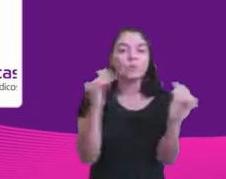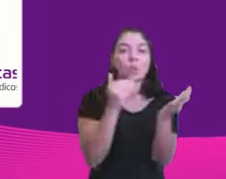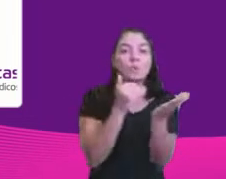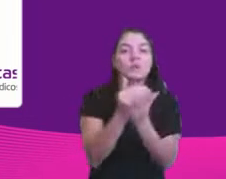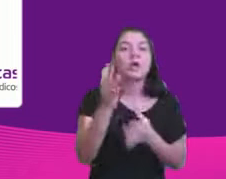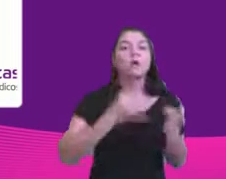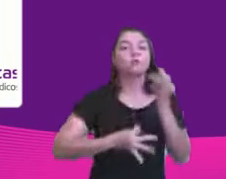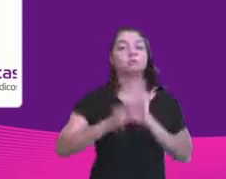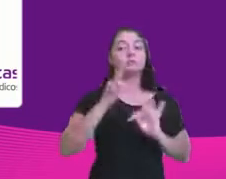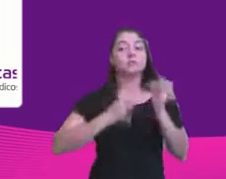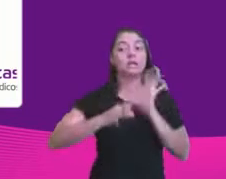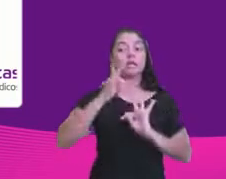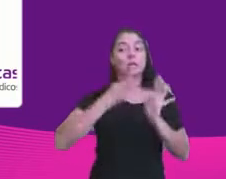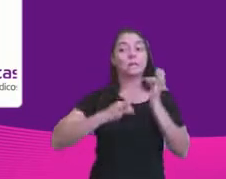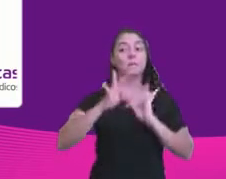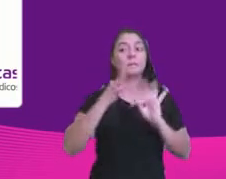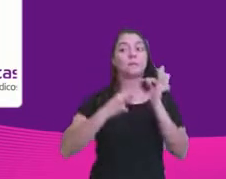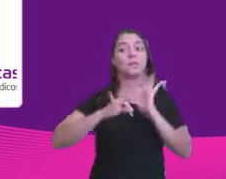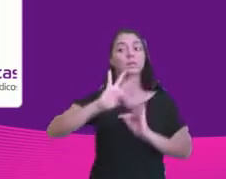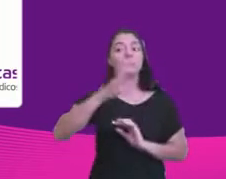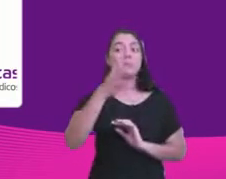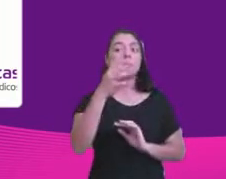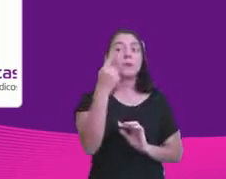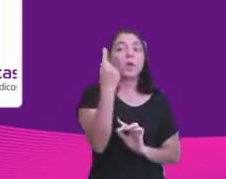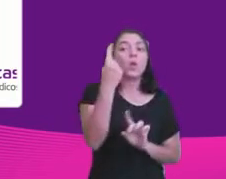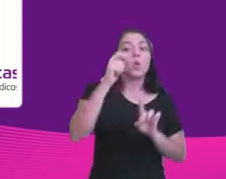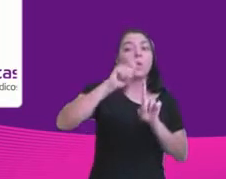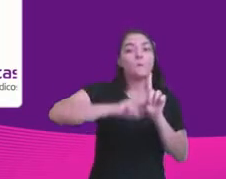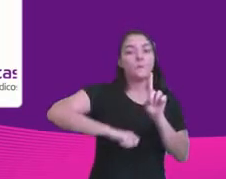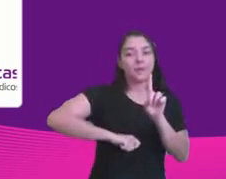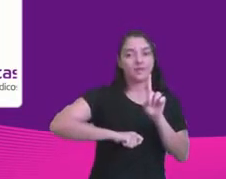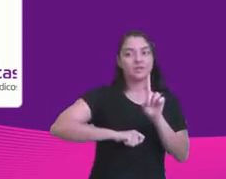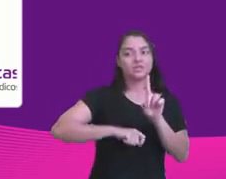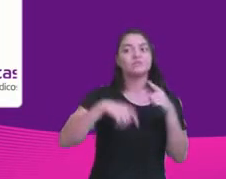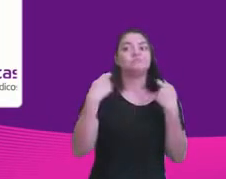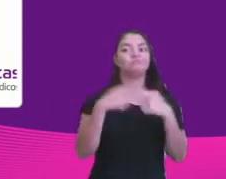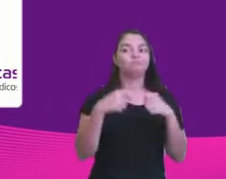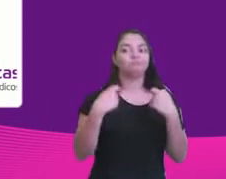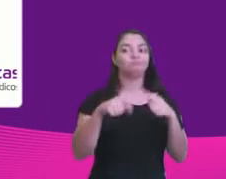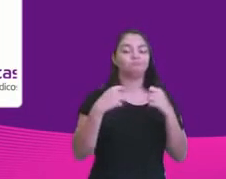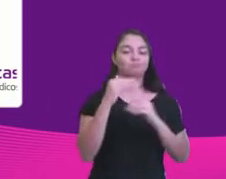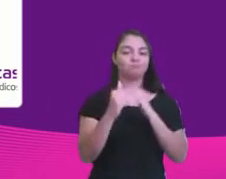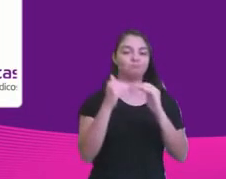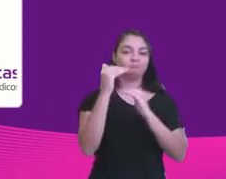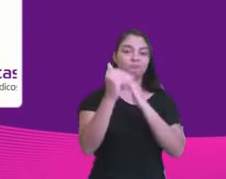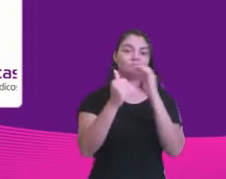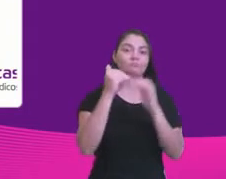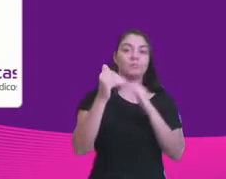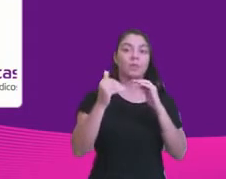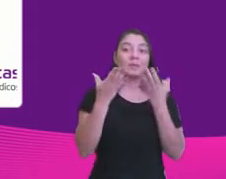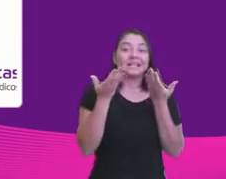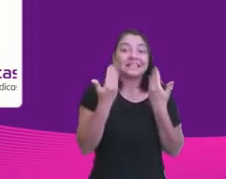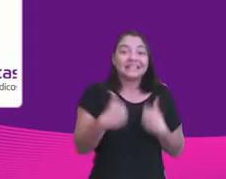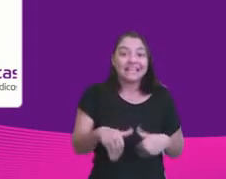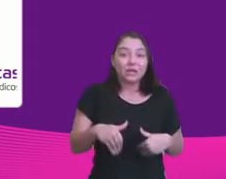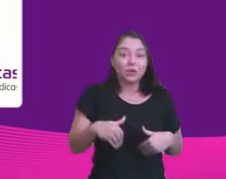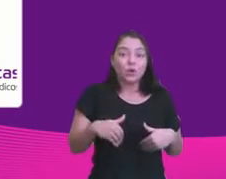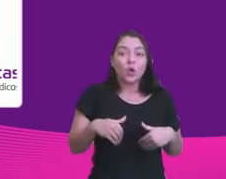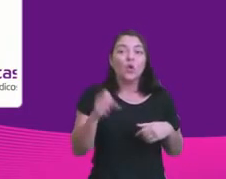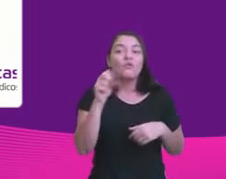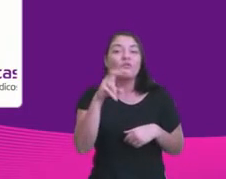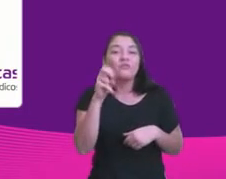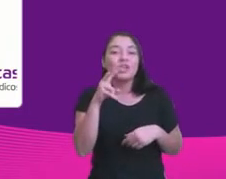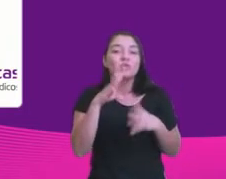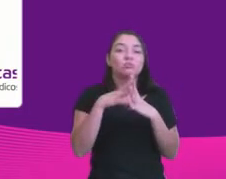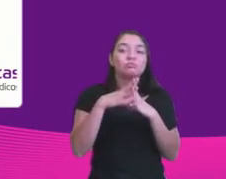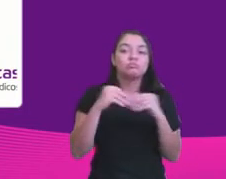1 mês com antirretroviral para zerar a carga viral. E esse era um paciente que apresentava